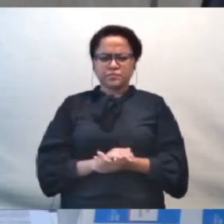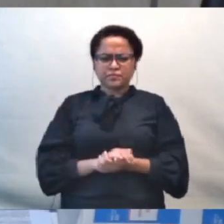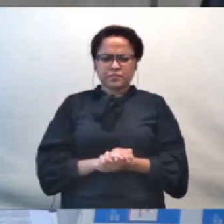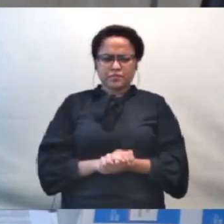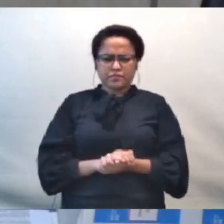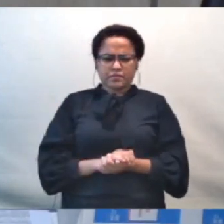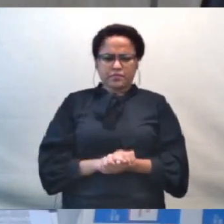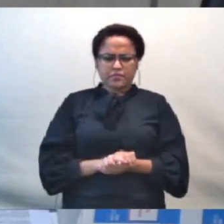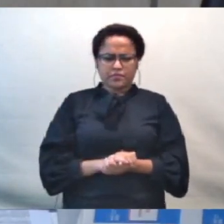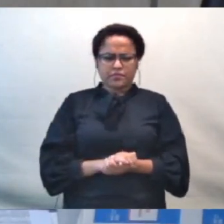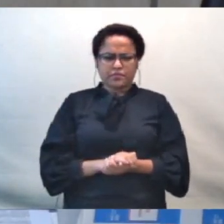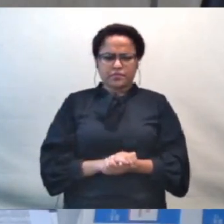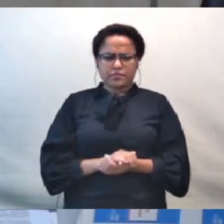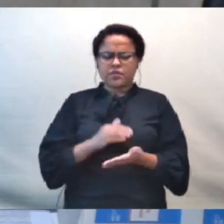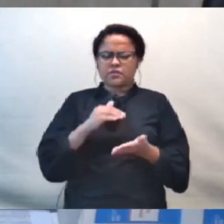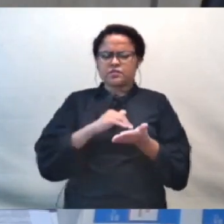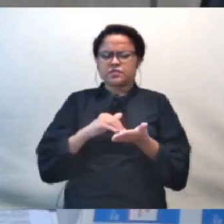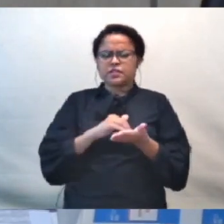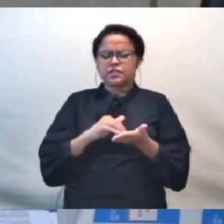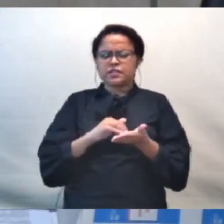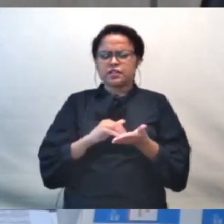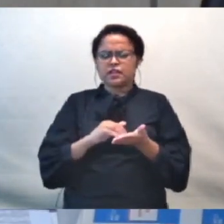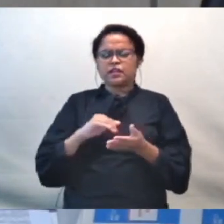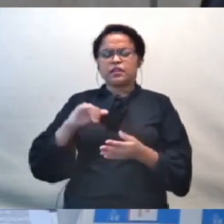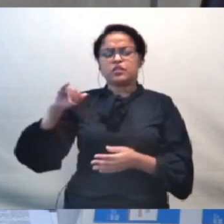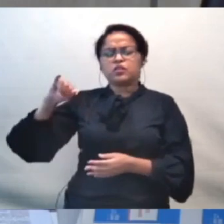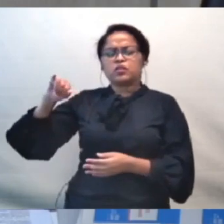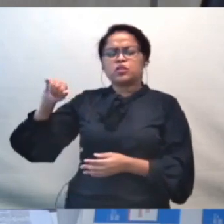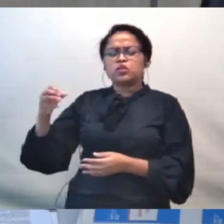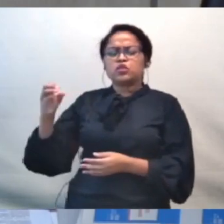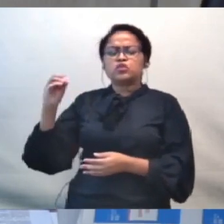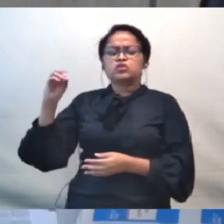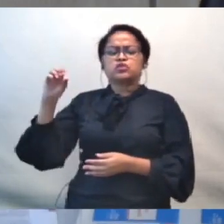É, nosso secretário Josué Valadão.